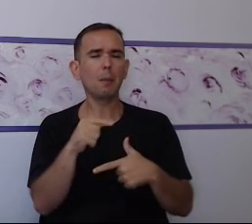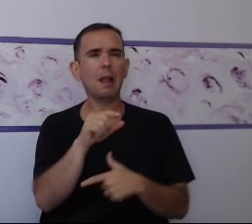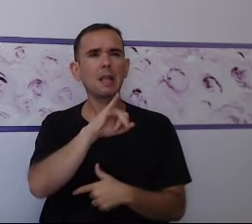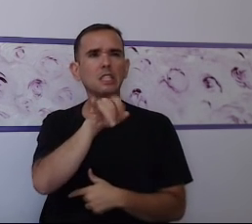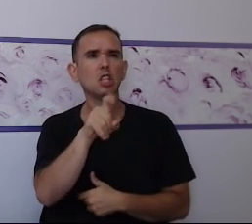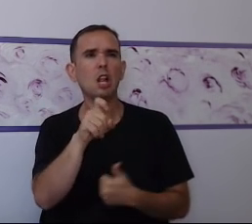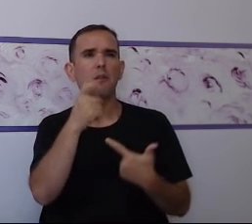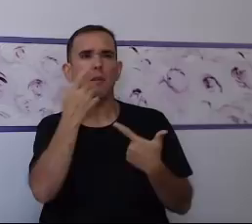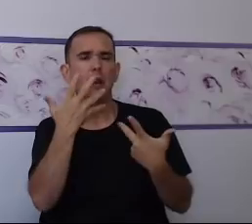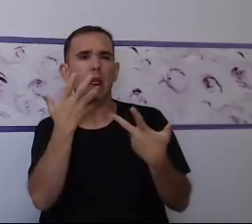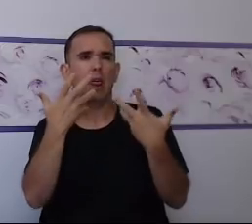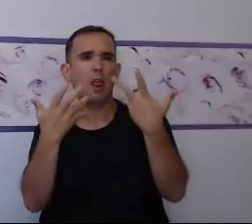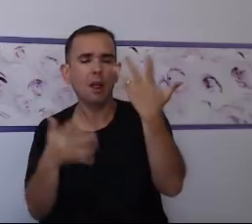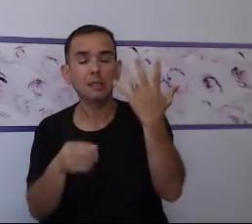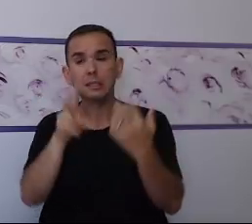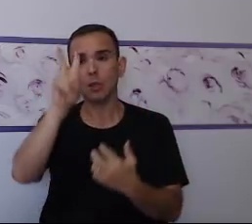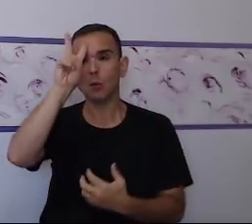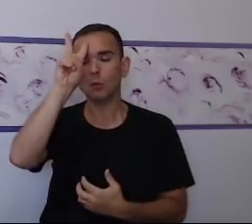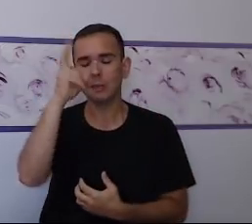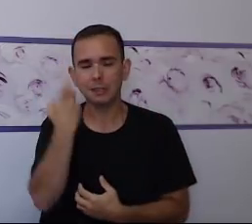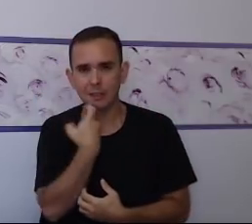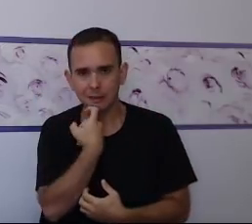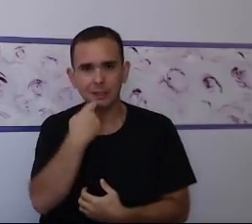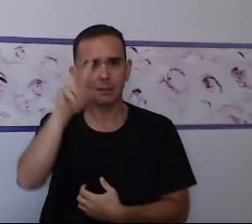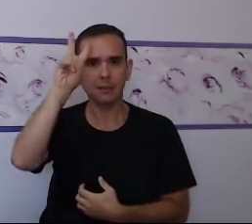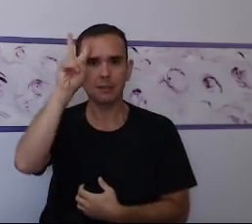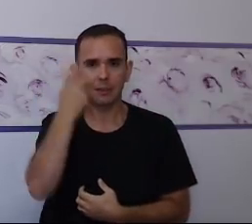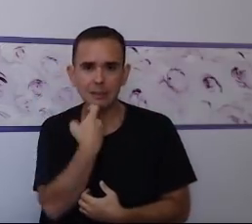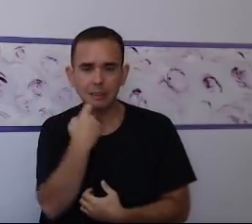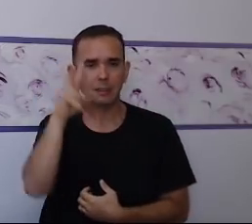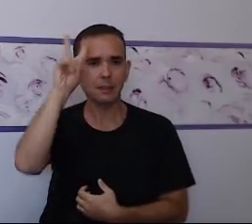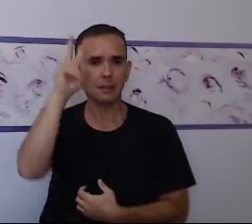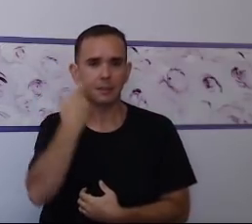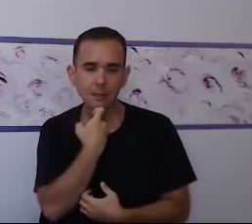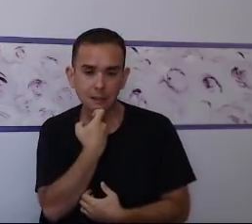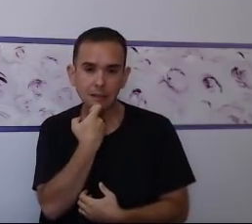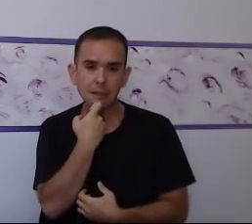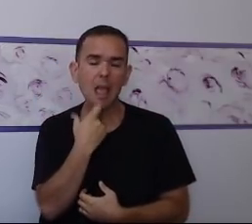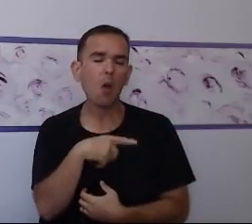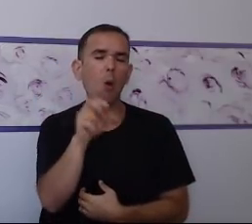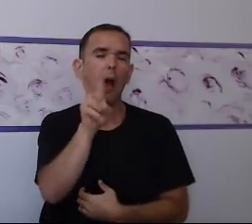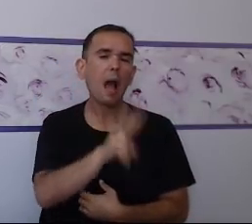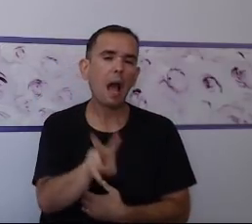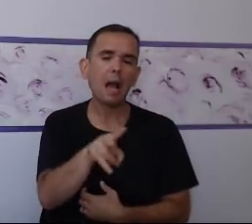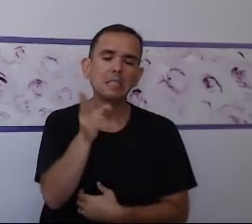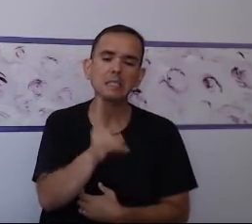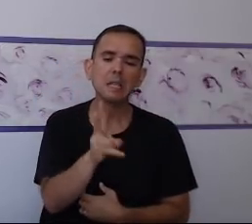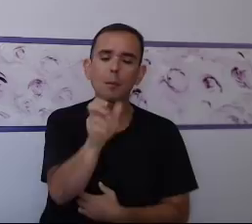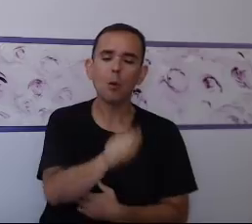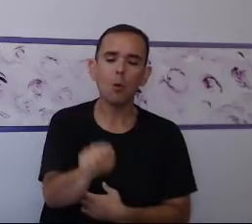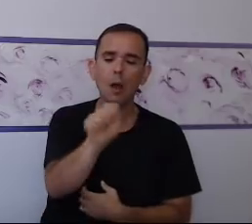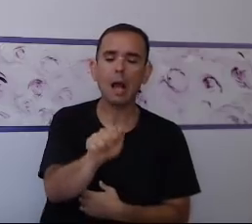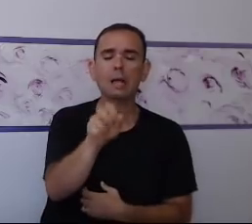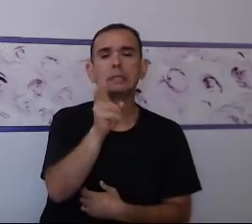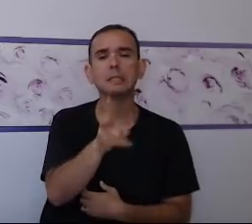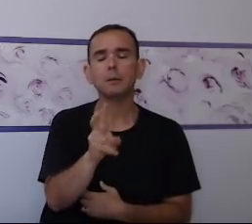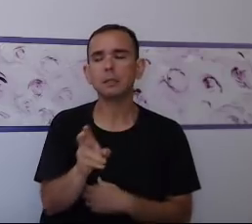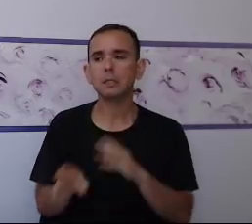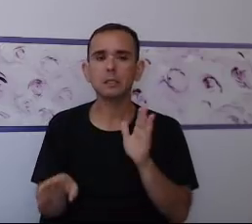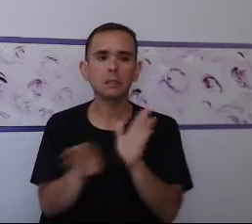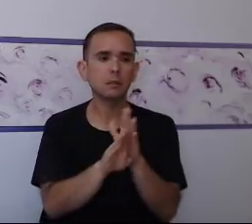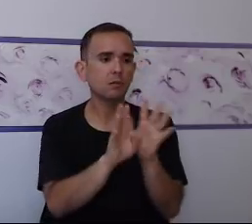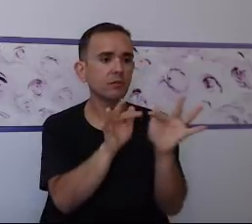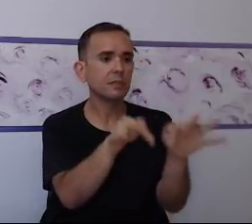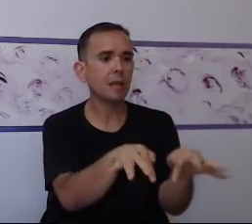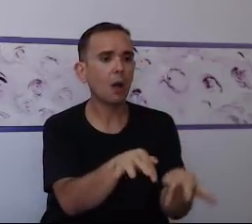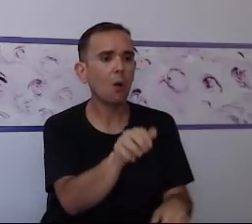fevereiro, março, de segunda a segunda, de sol, faça sol, chuva. Trabalhei o A de Amanda. Muitas vezes esse A vem em dezembro, no final do ano